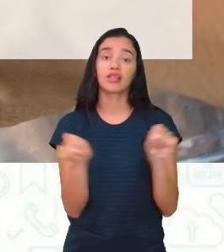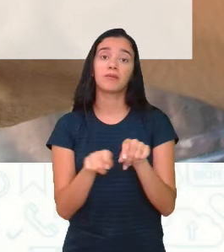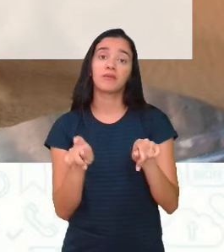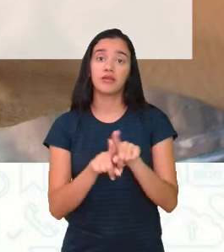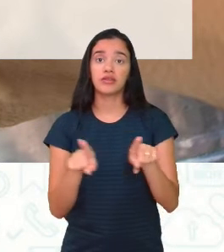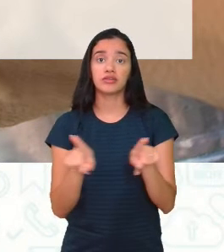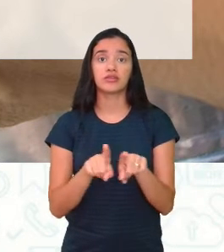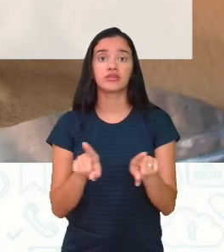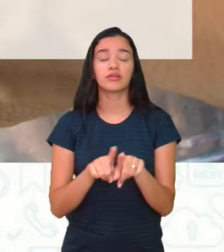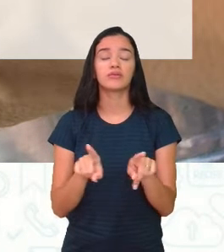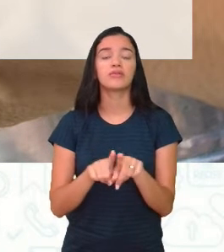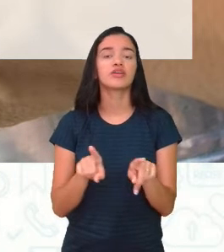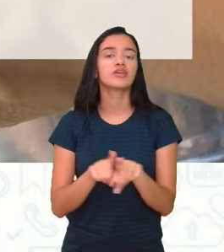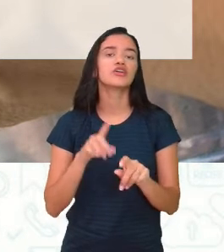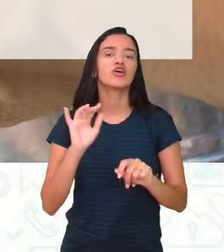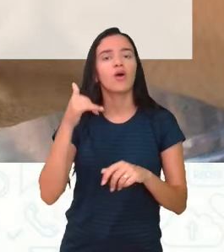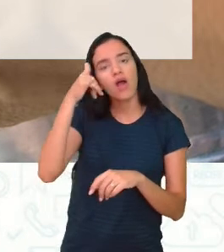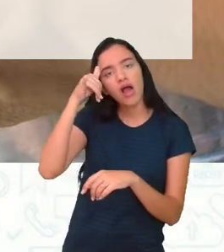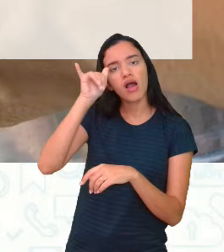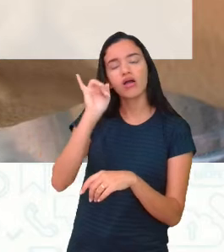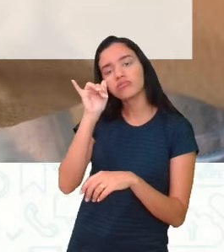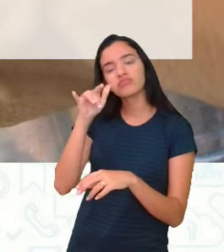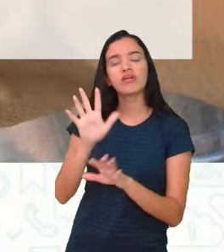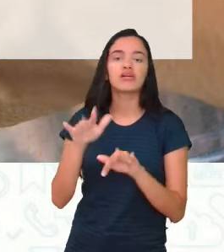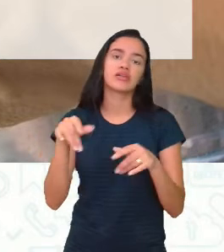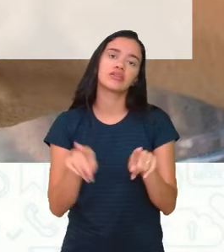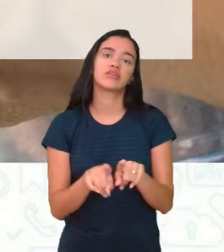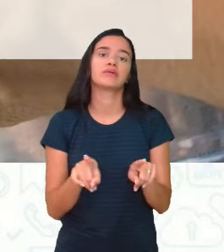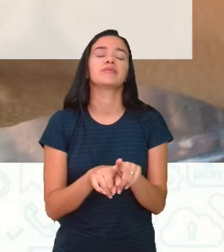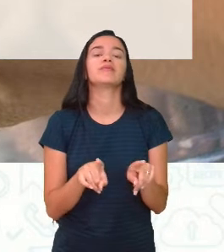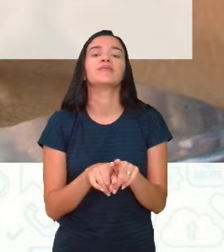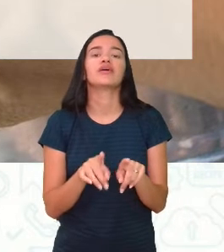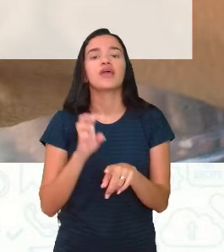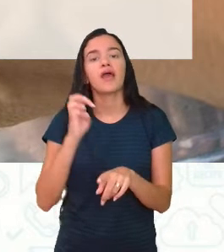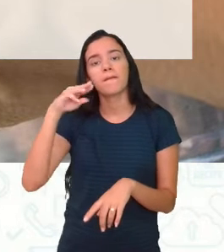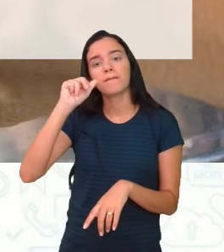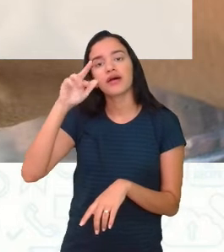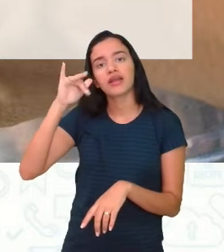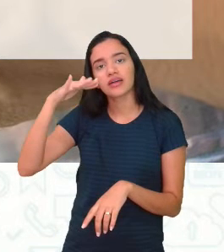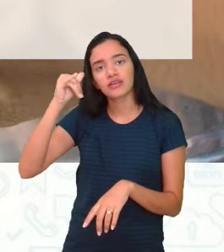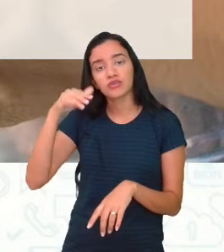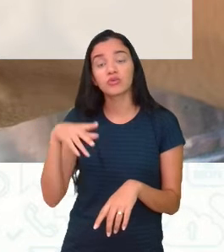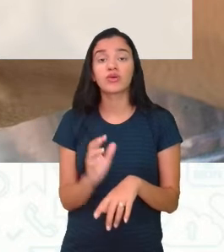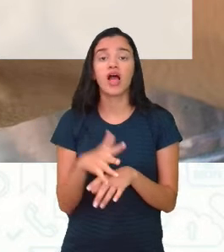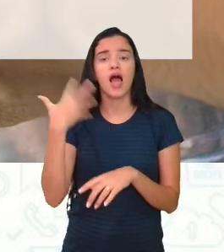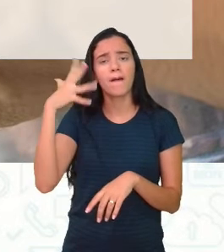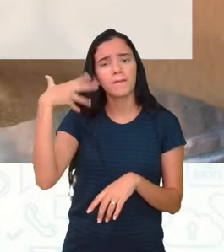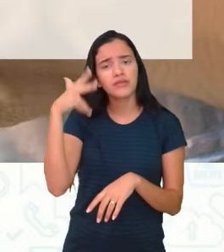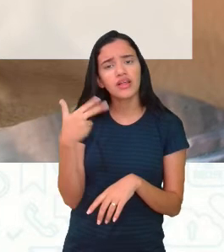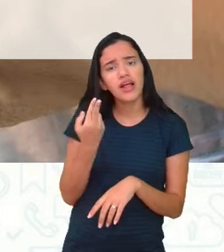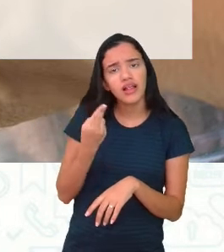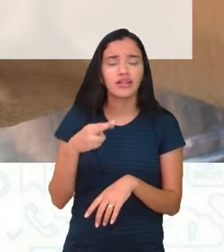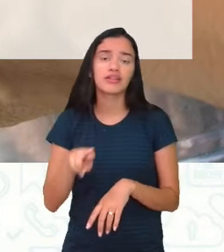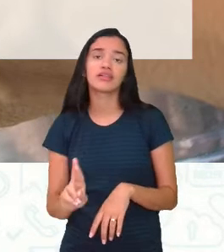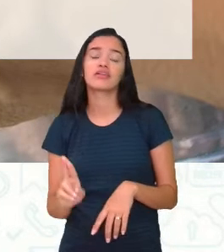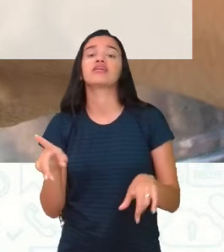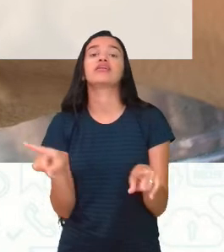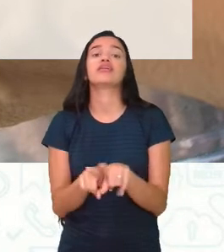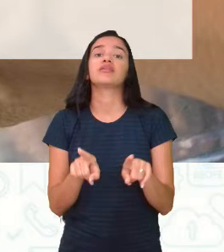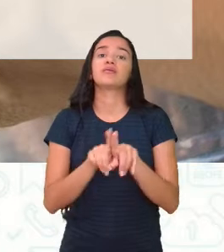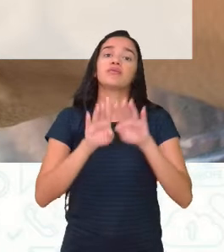o coco, as rodas de São Gonçalo, a música religiosa também, né, produzida dentro